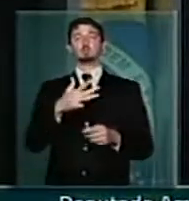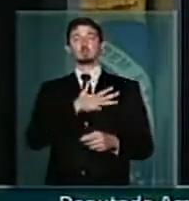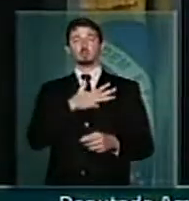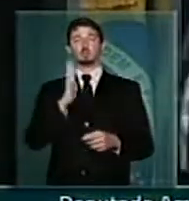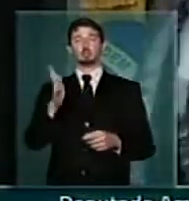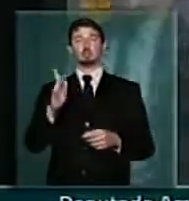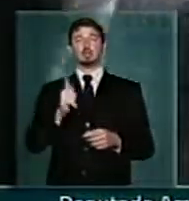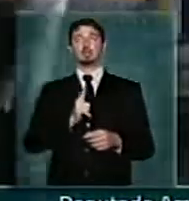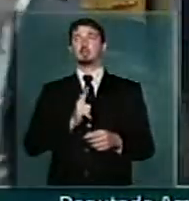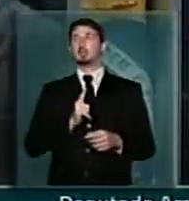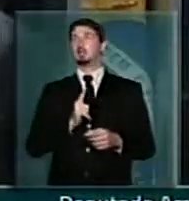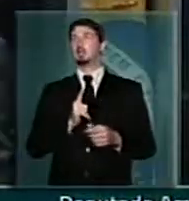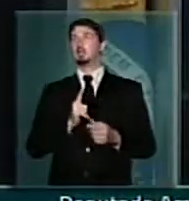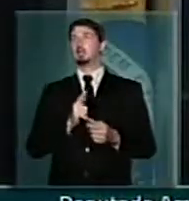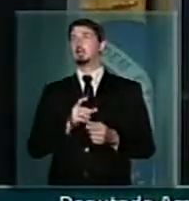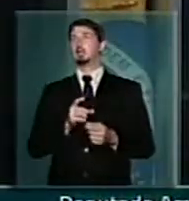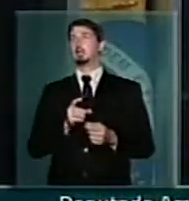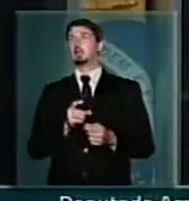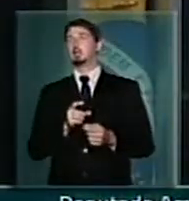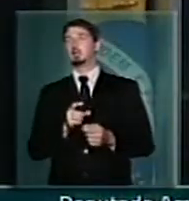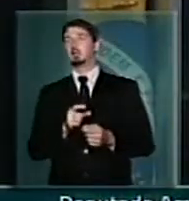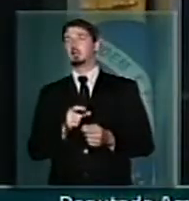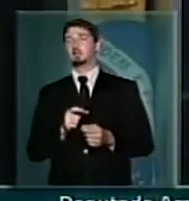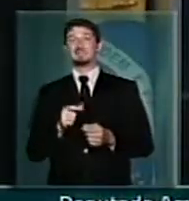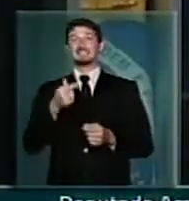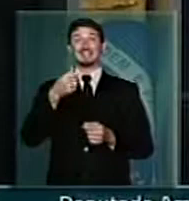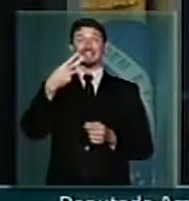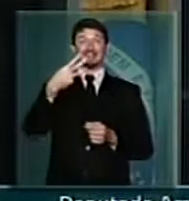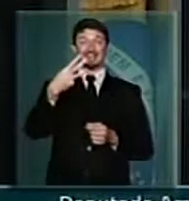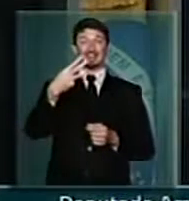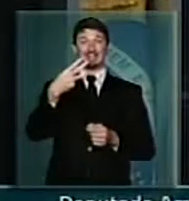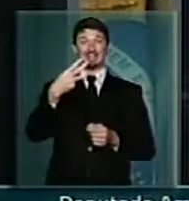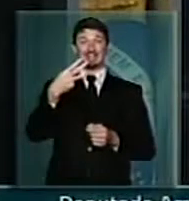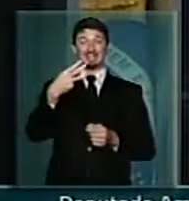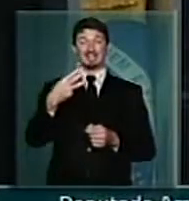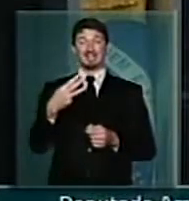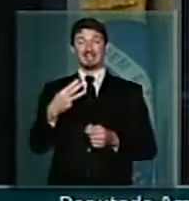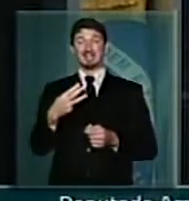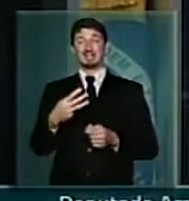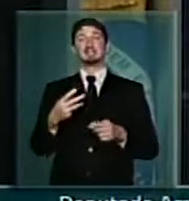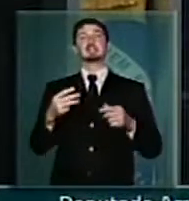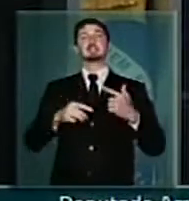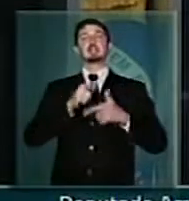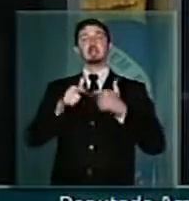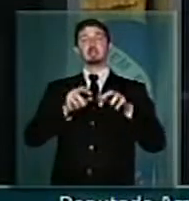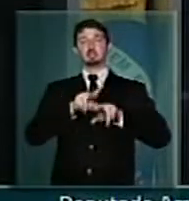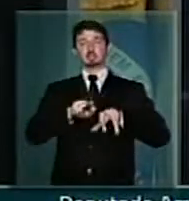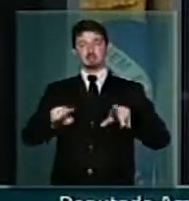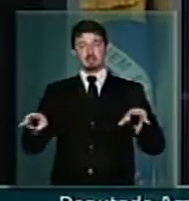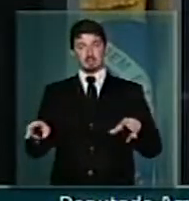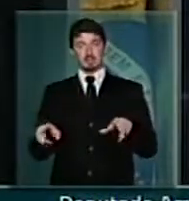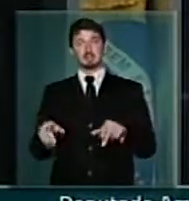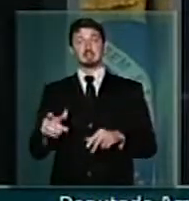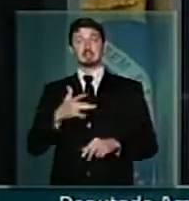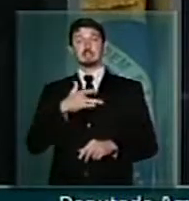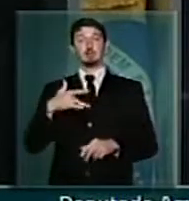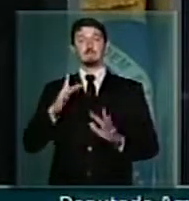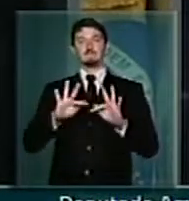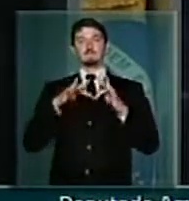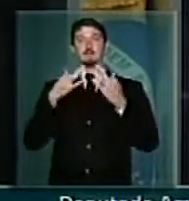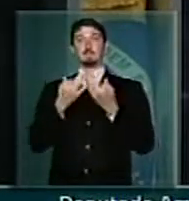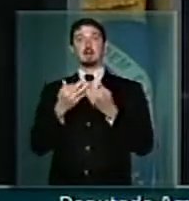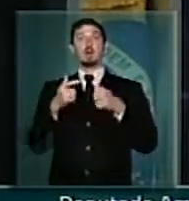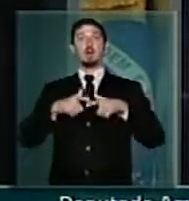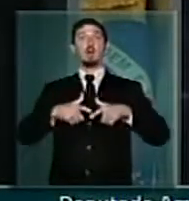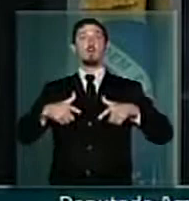nós tivemos 73 medidas e 71 ações. O Saúde Família teve uma abrangência